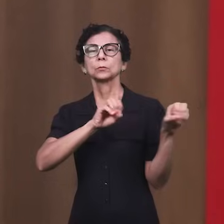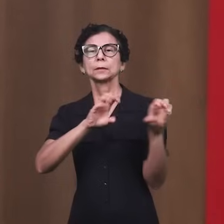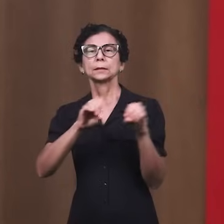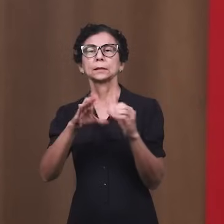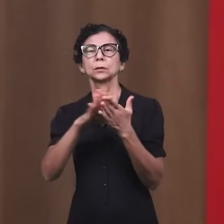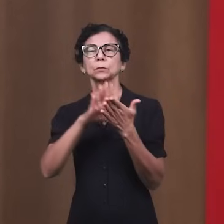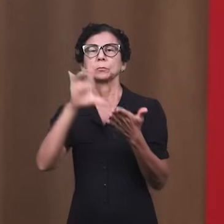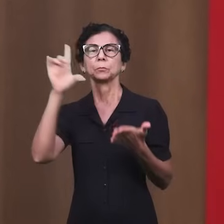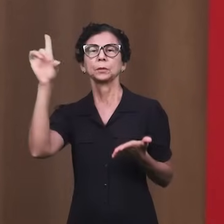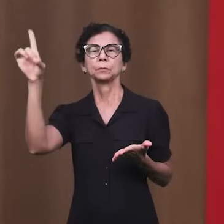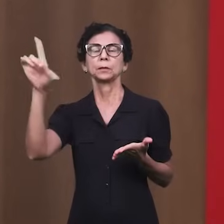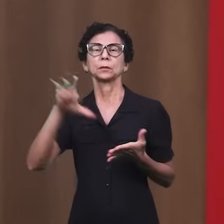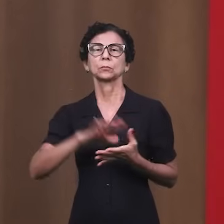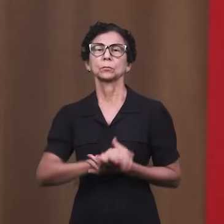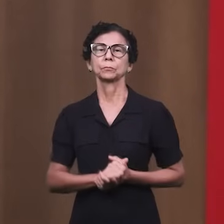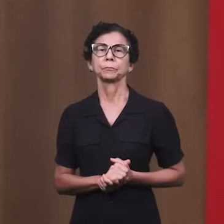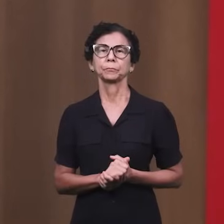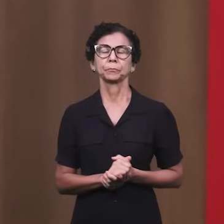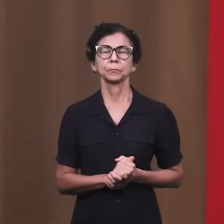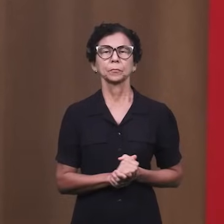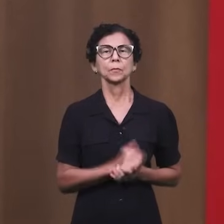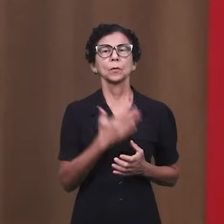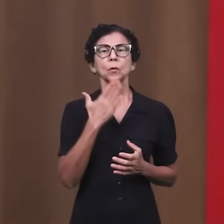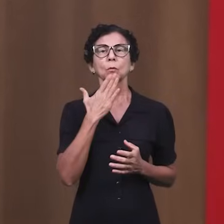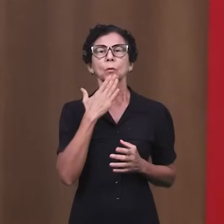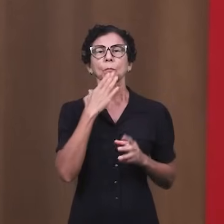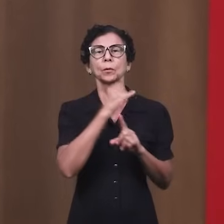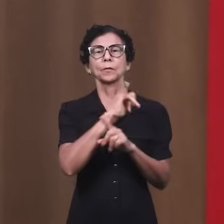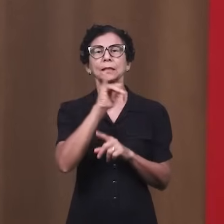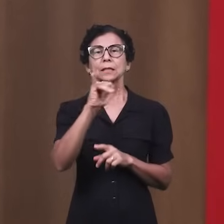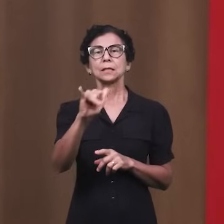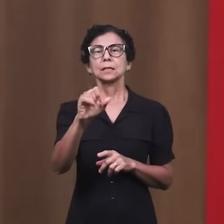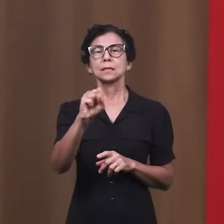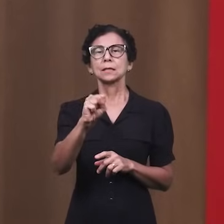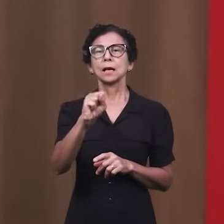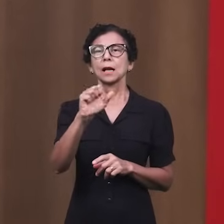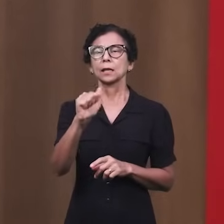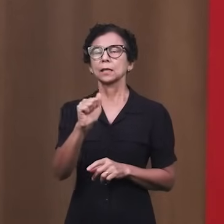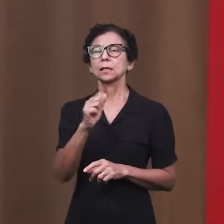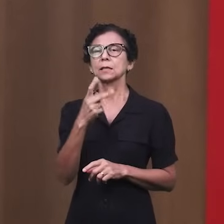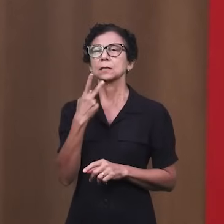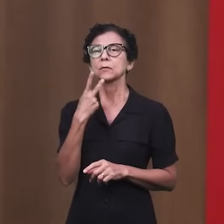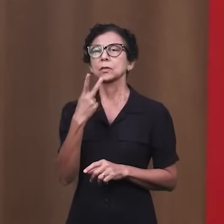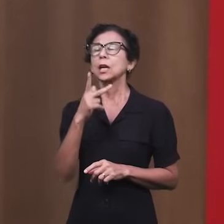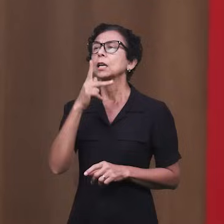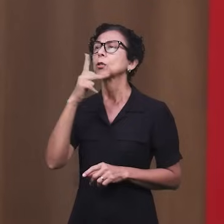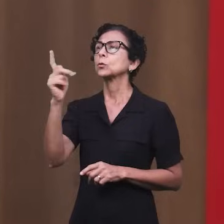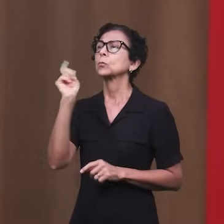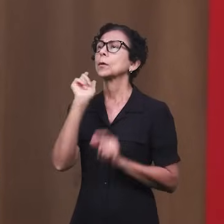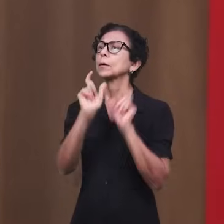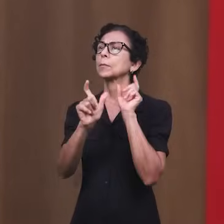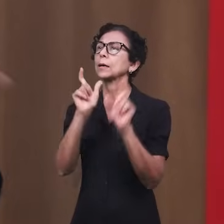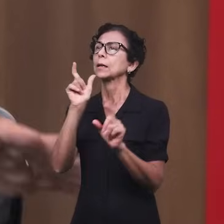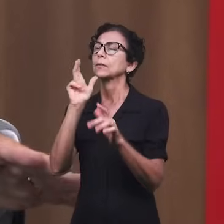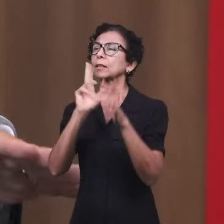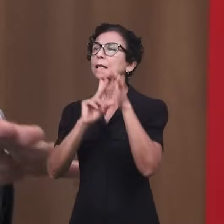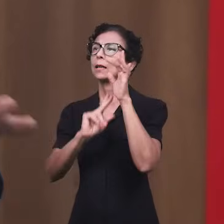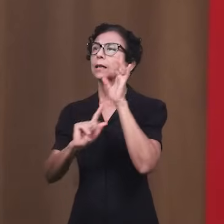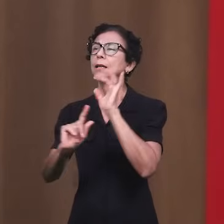Isaías fala assim a tua palavra permanece para sempre seca-se a erva tudo pode